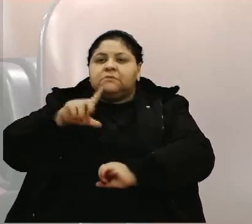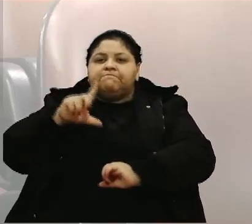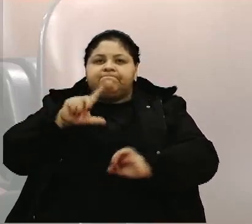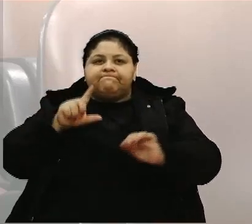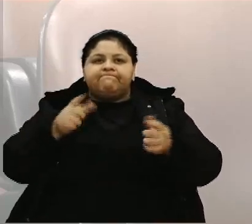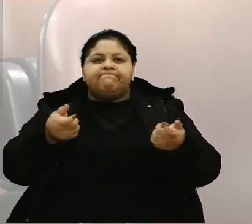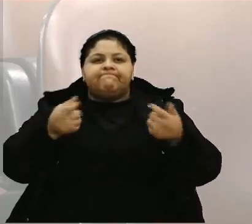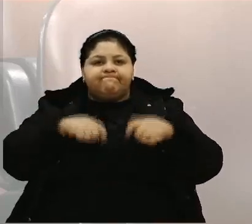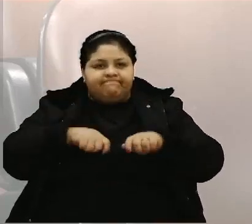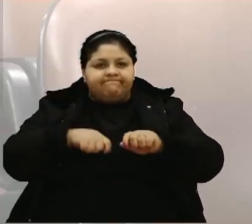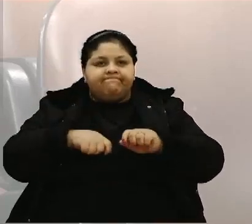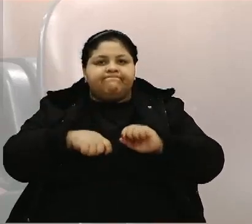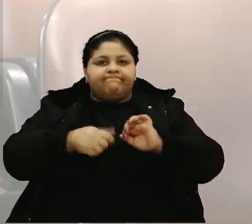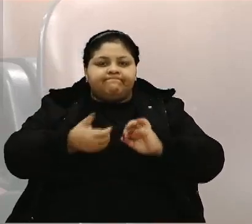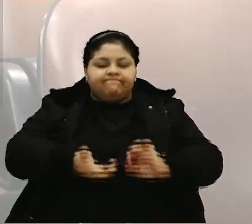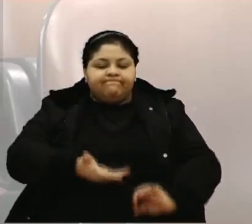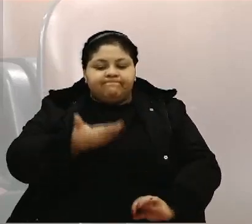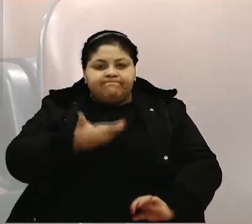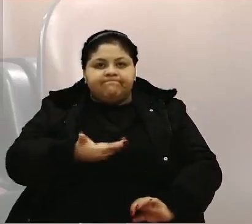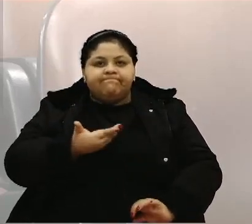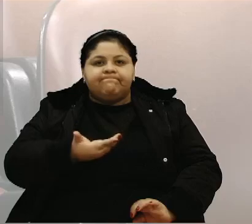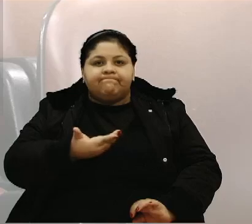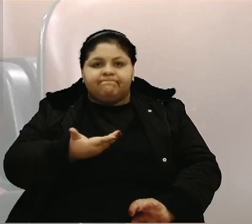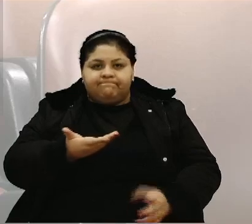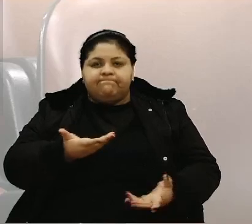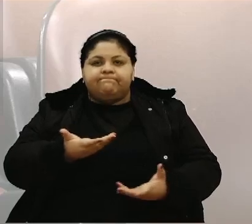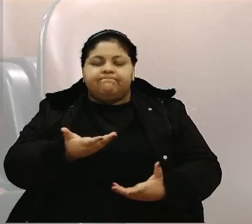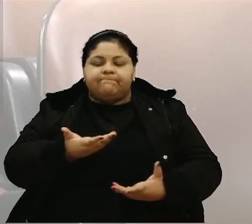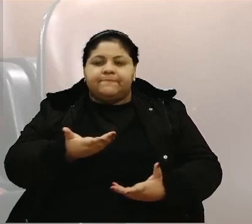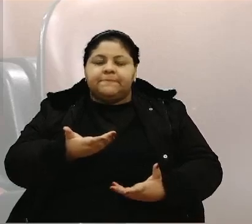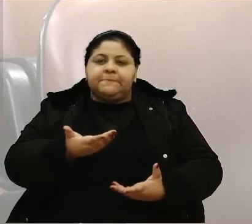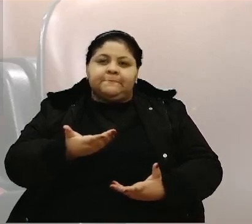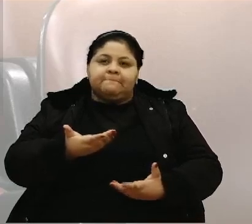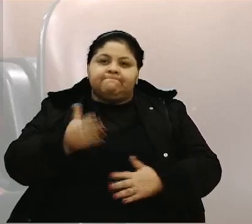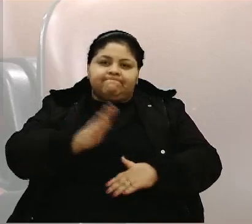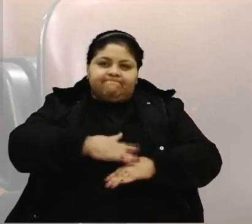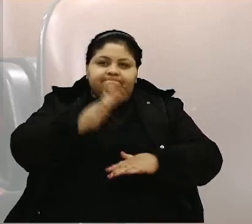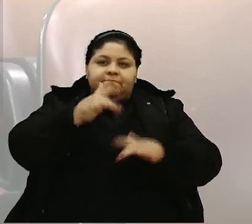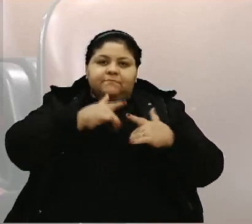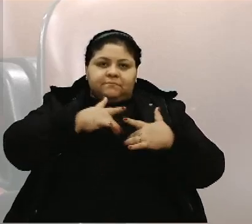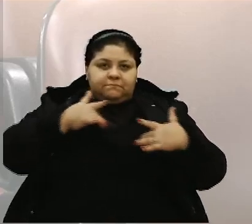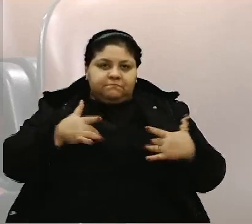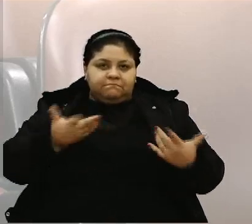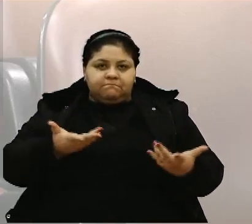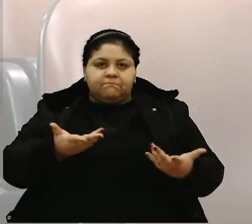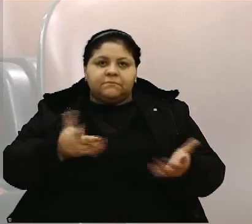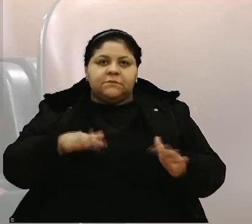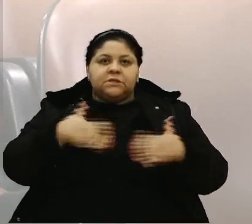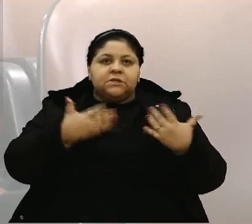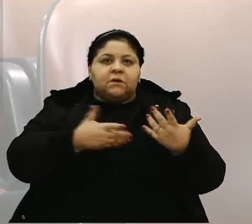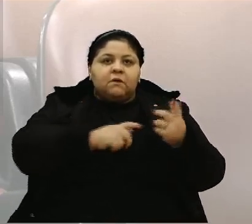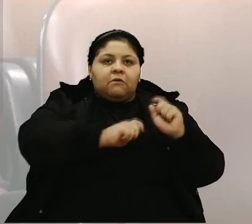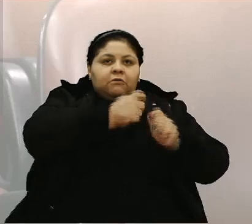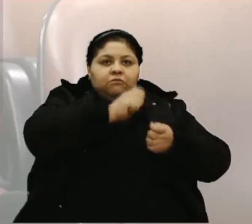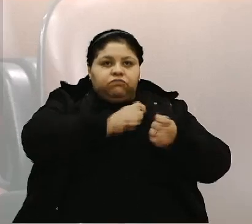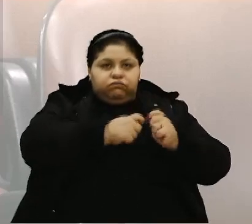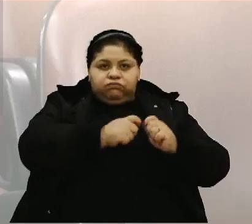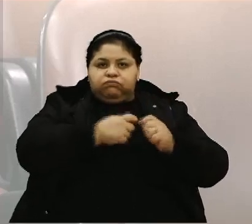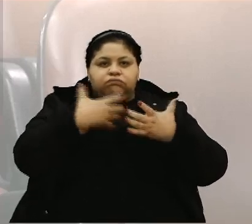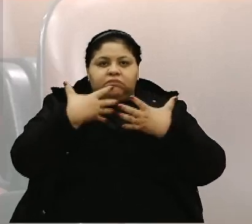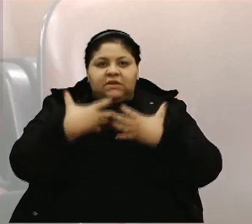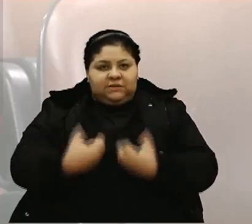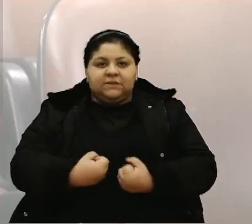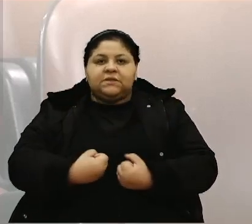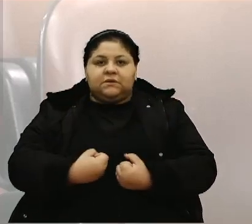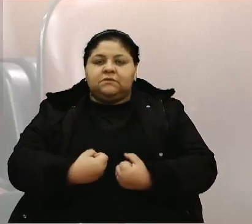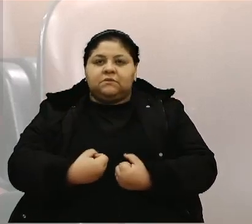um Natal, né? De ter um Natal mais solidário. Então as empresas abraçam vocês, eu sei